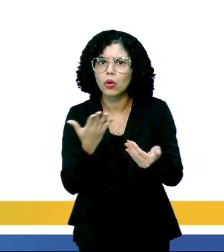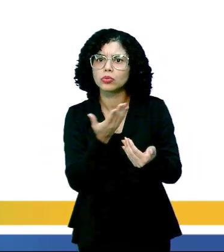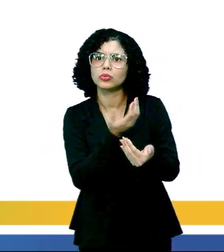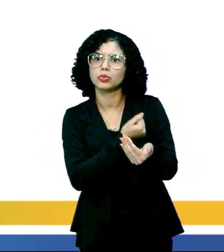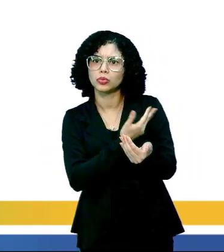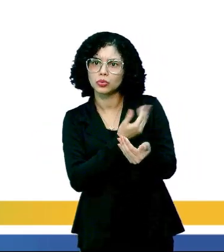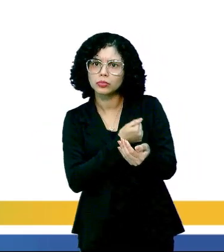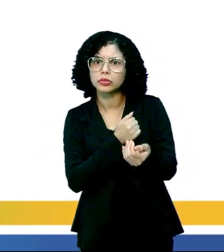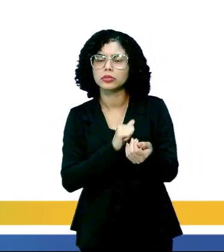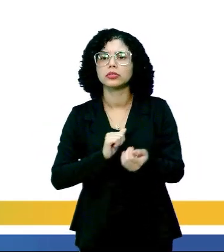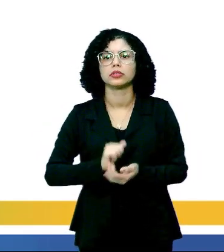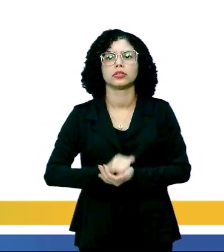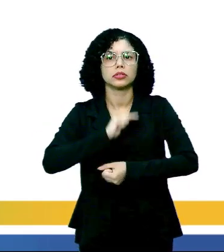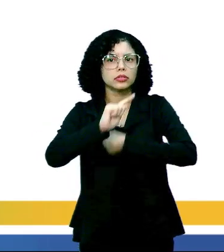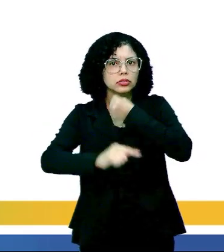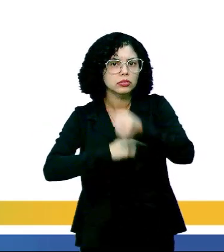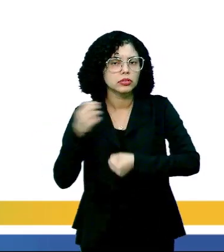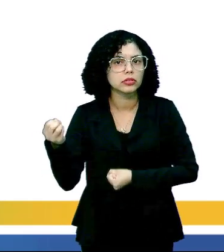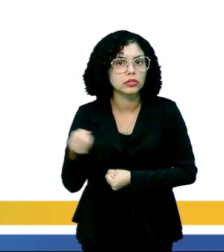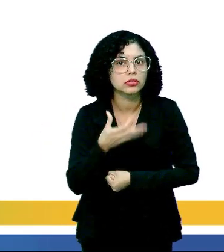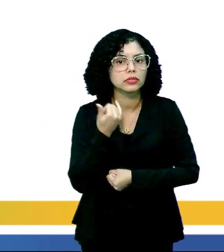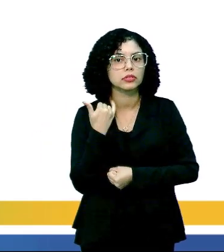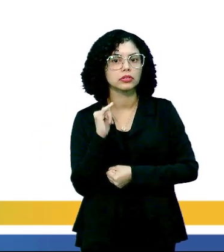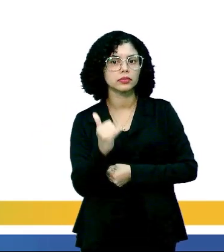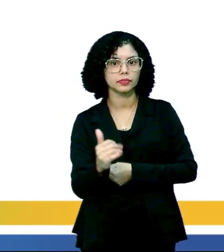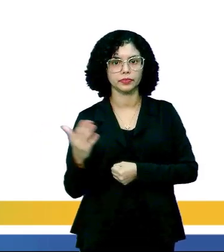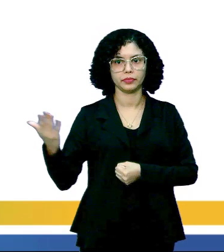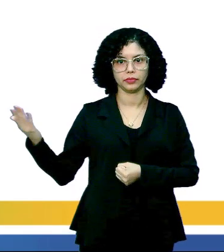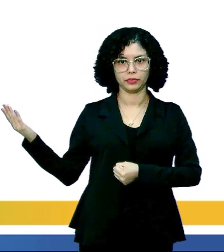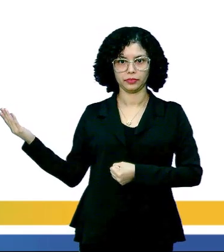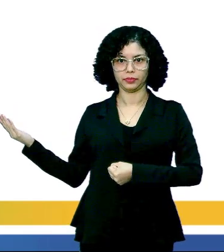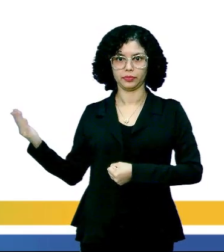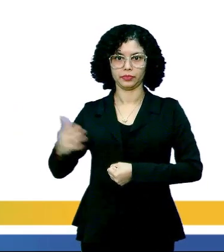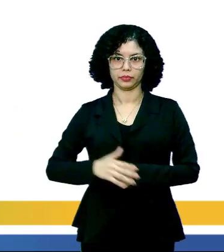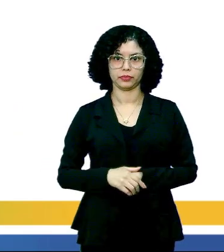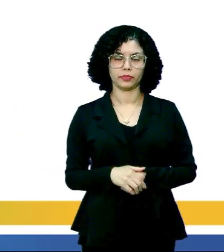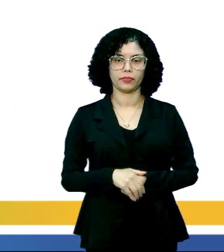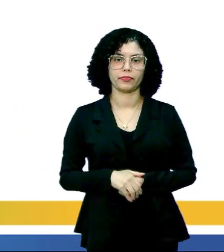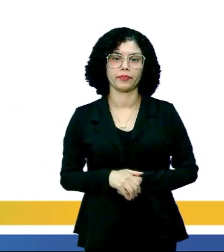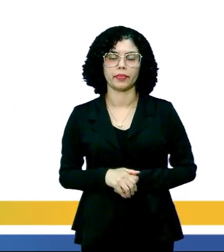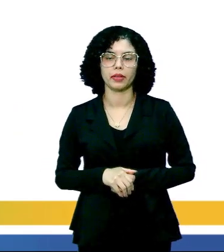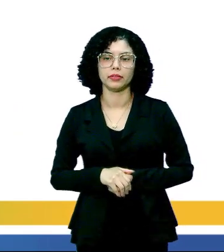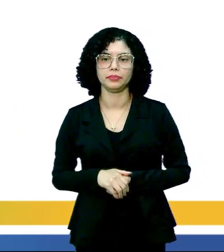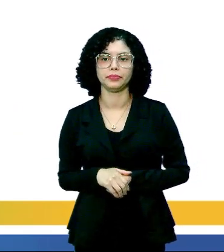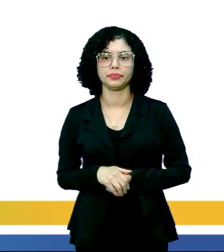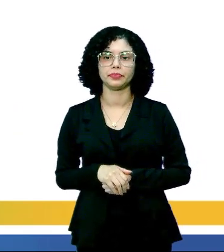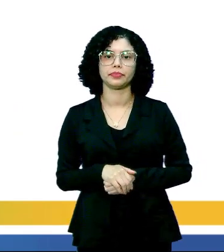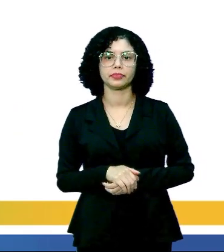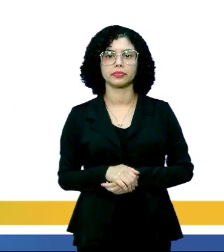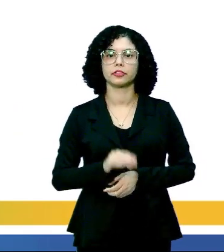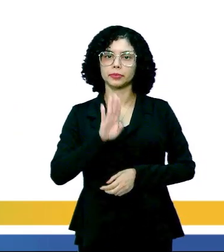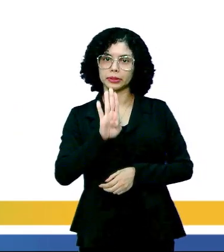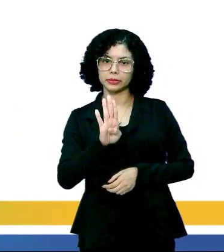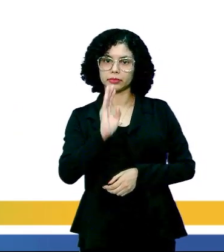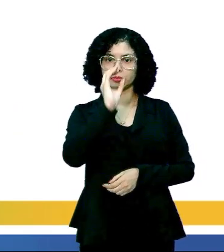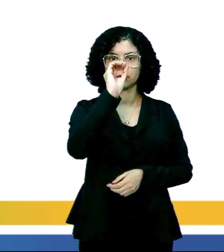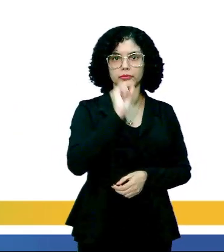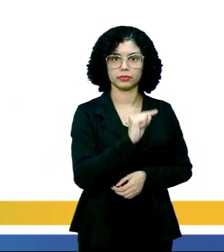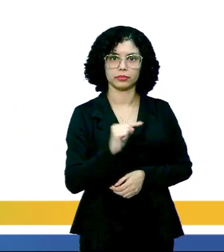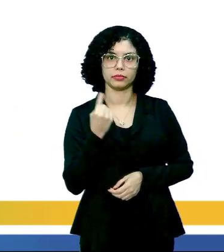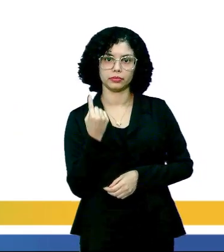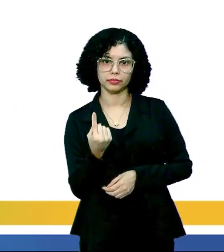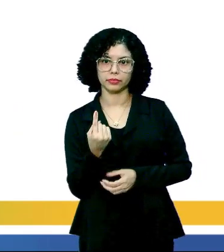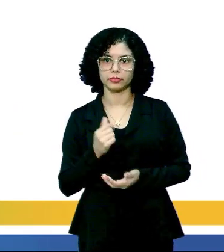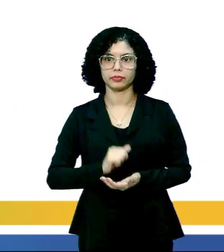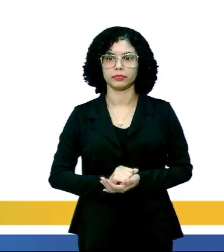número atômico desse novo elemento? Olha só a resolução aí na tela. Eu sei que é uma emissão beta, o texto fala só uma,